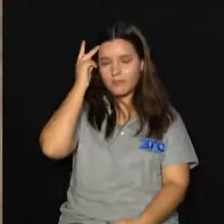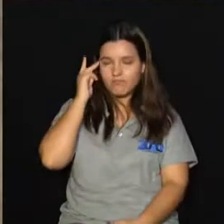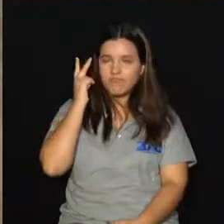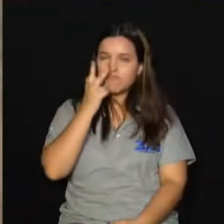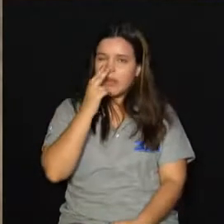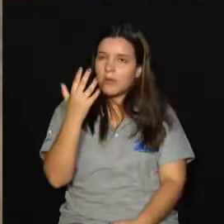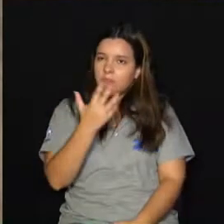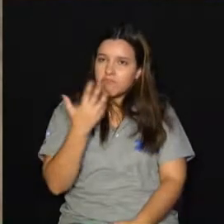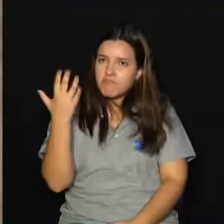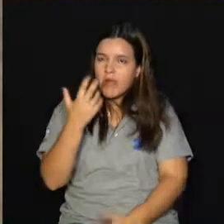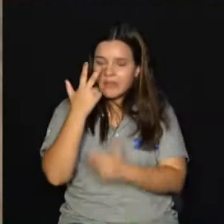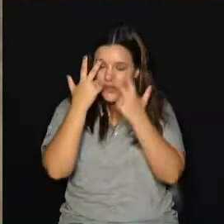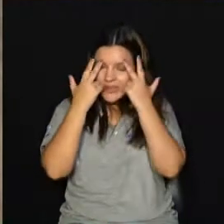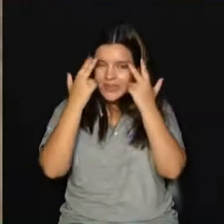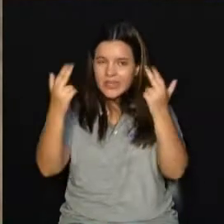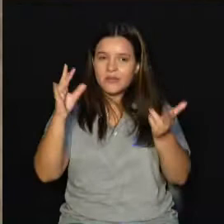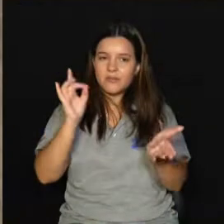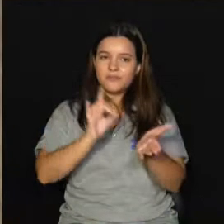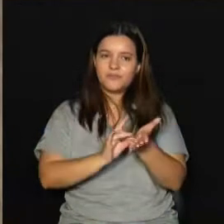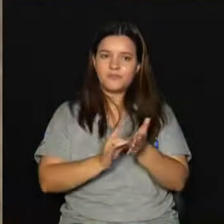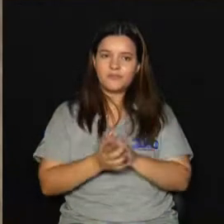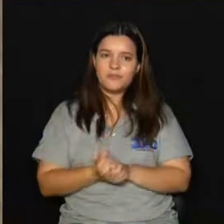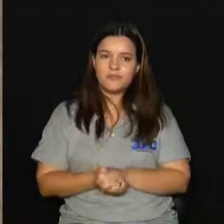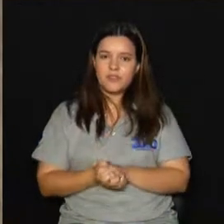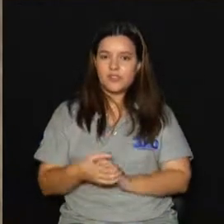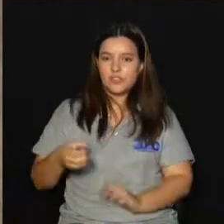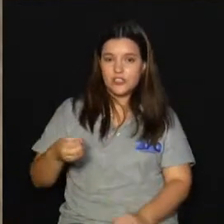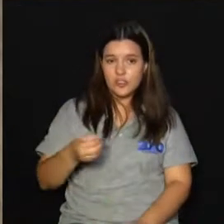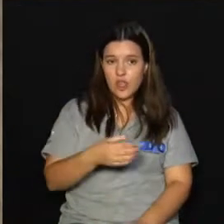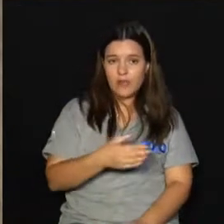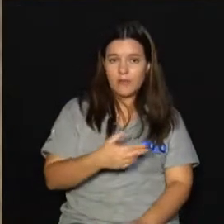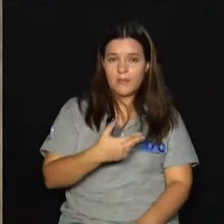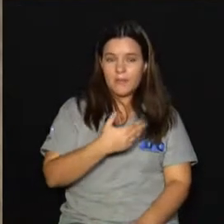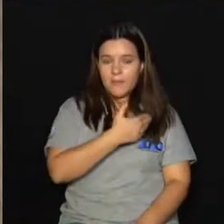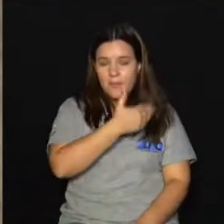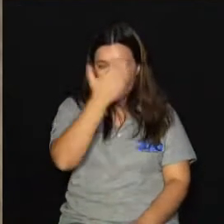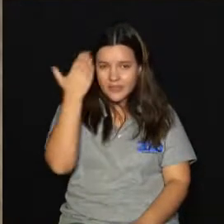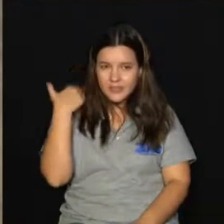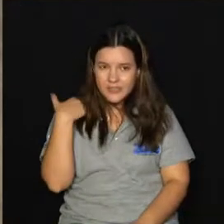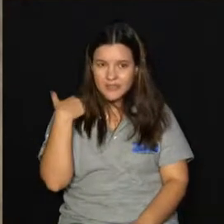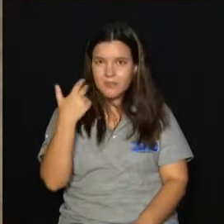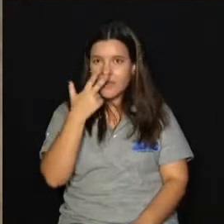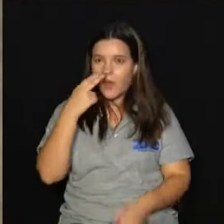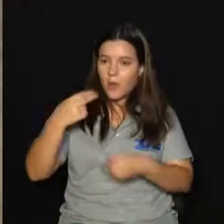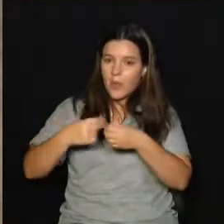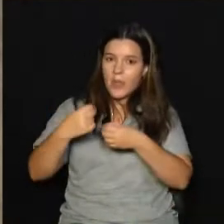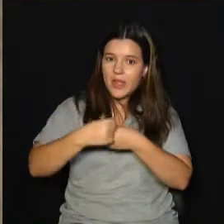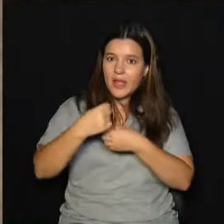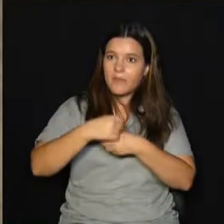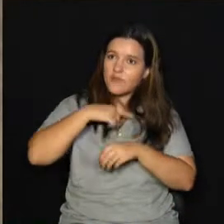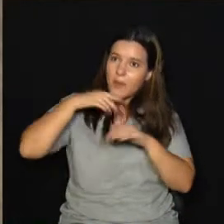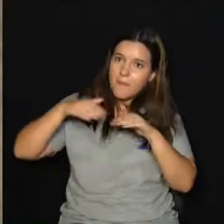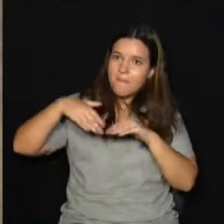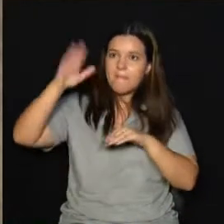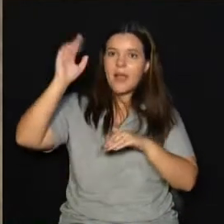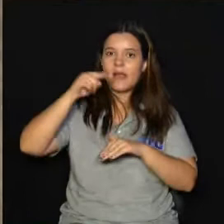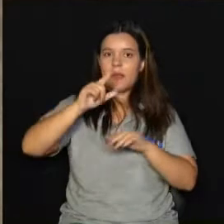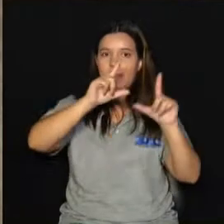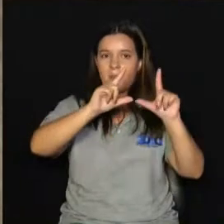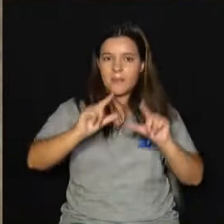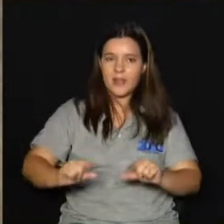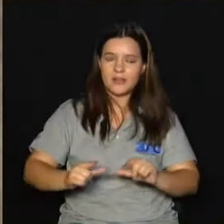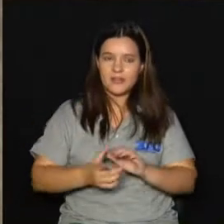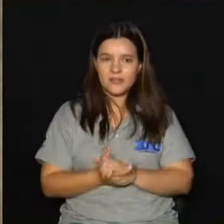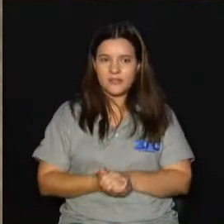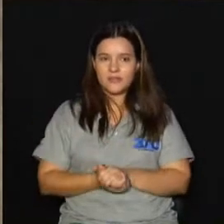de bastante tranquilidade aí no distrito de Nova Aparecida. Mais tranquilo até do que na Unicamp, né? Onde você estava no distrito de Barão Geraldo.